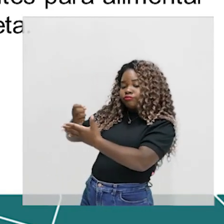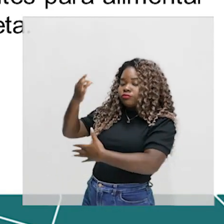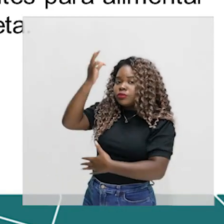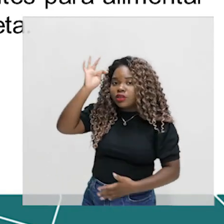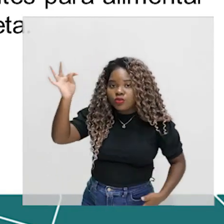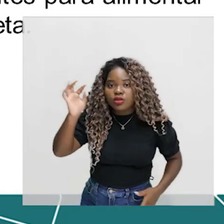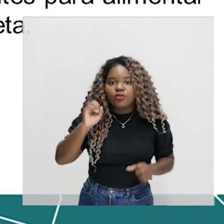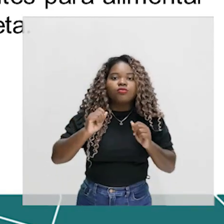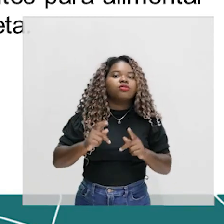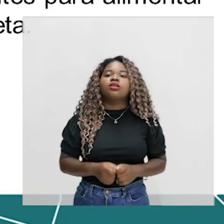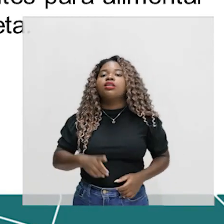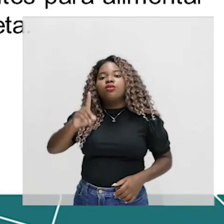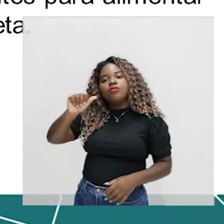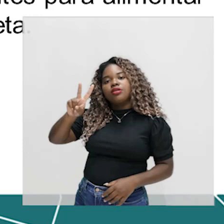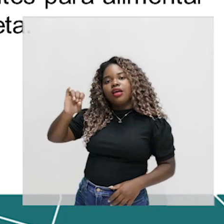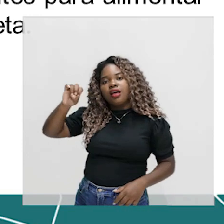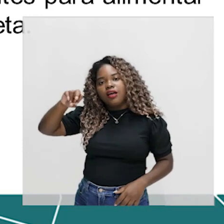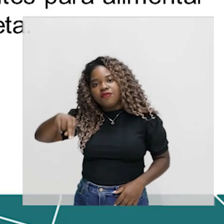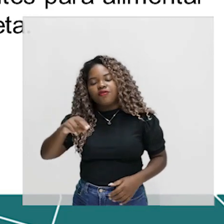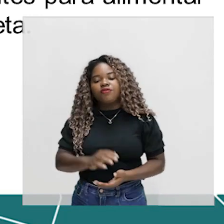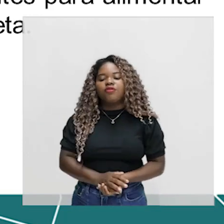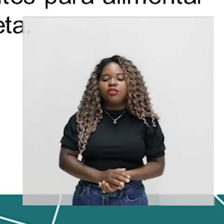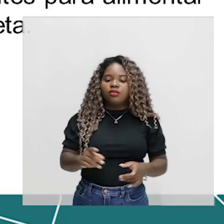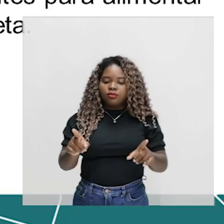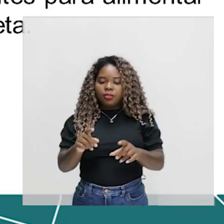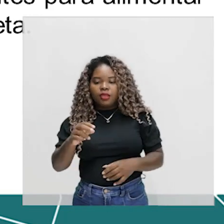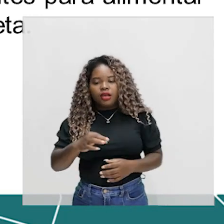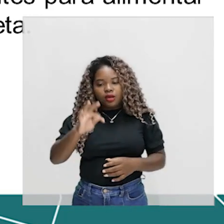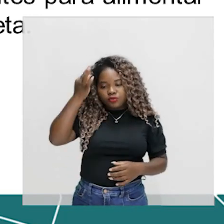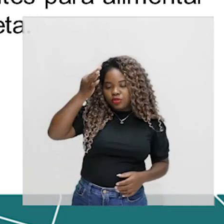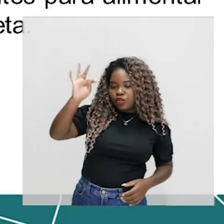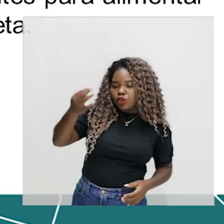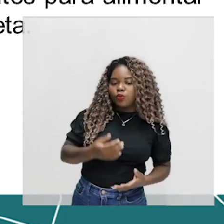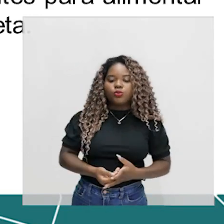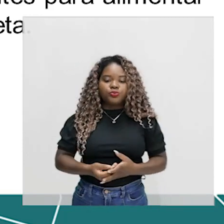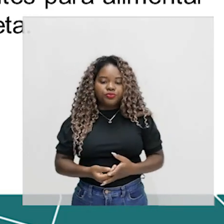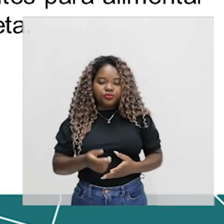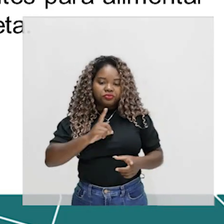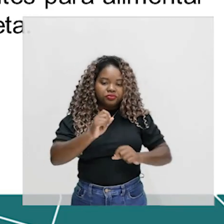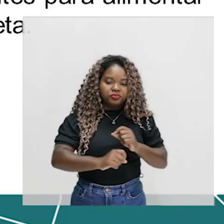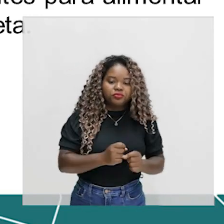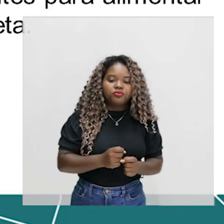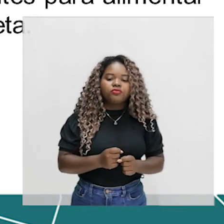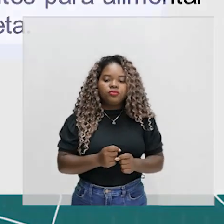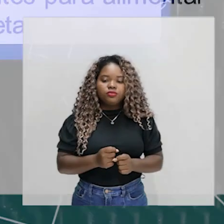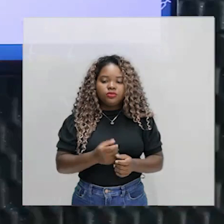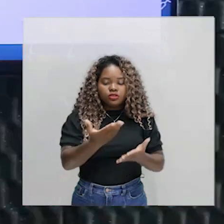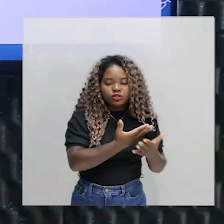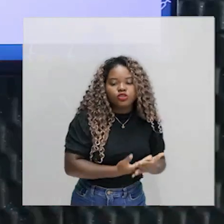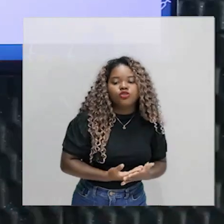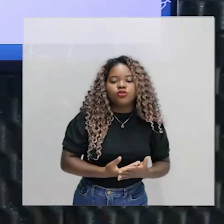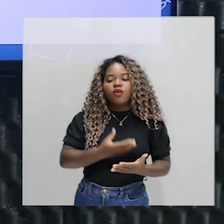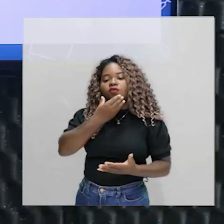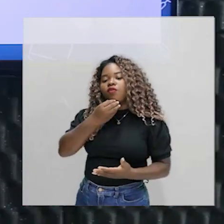então o Charles Darwin dentre os estudiosos que ele estudava bastante era esse cara aqui ó